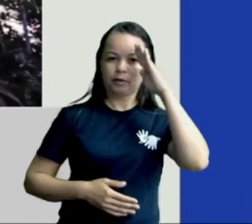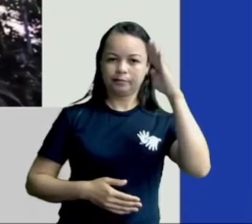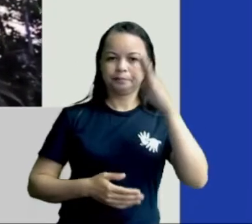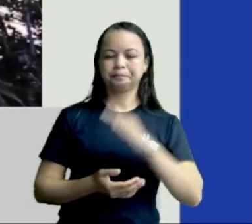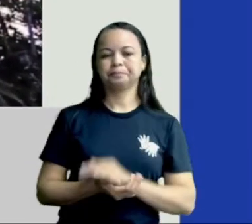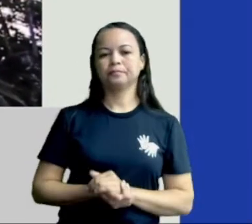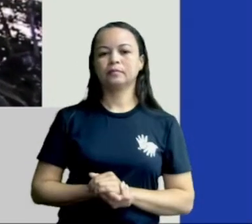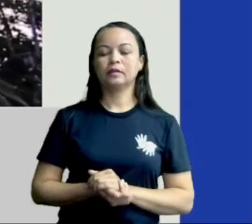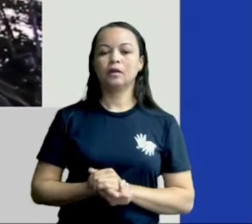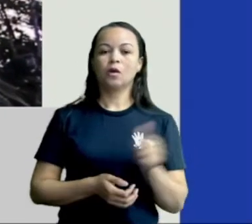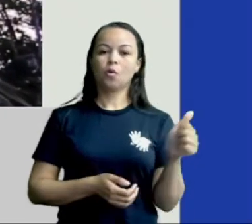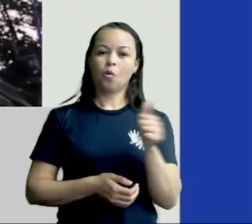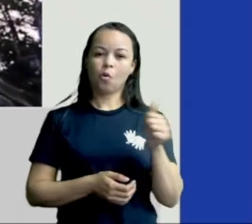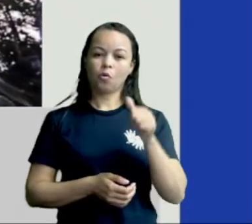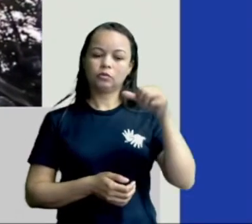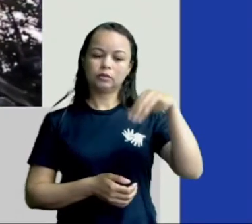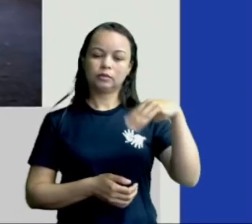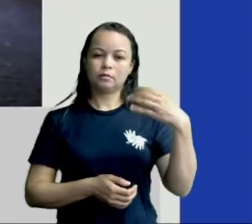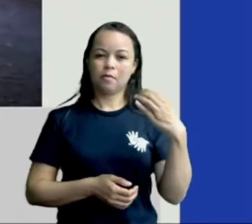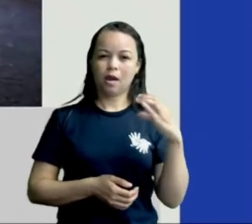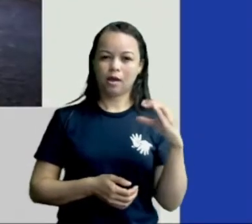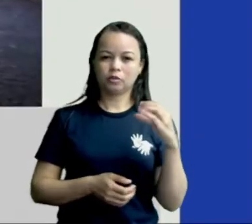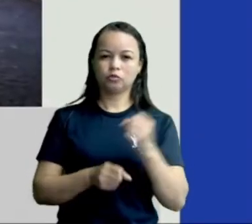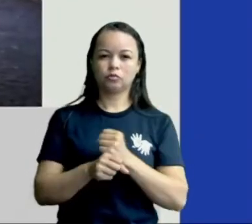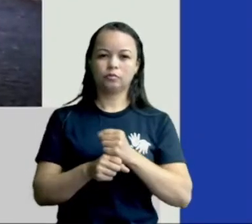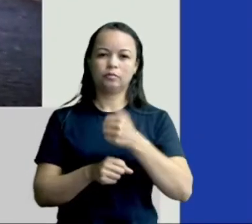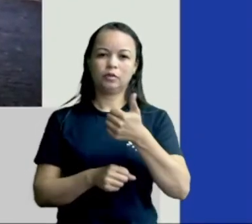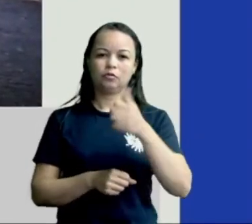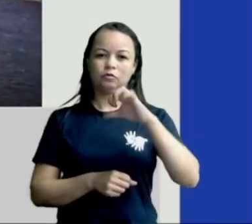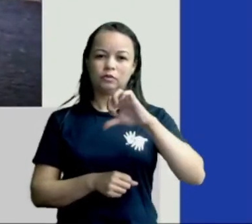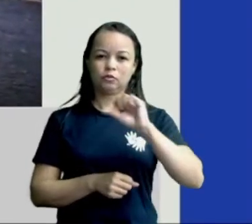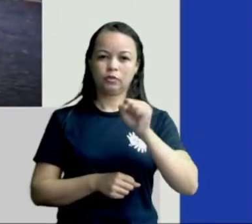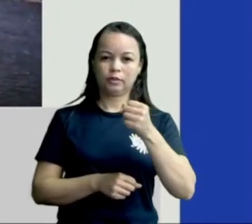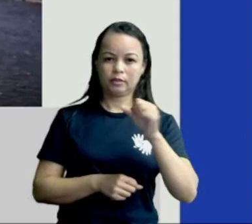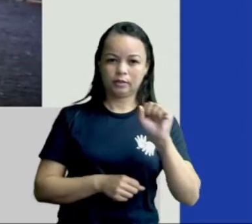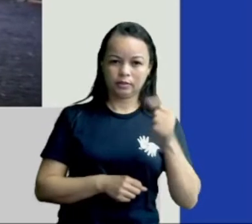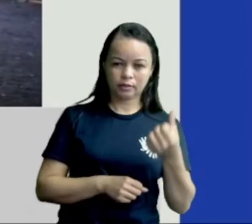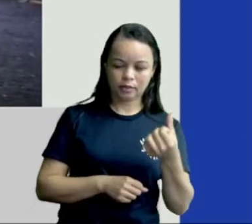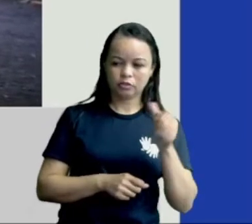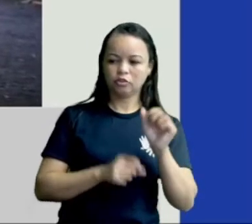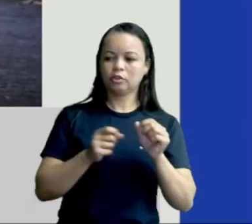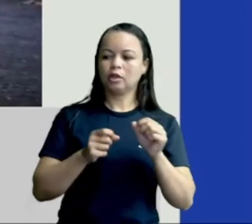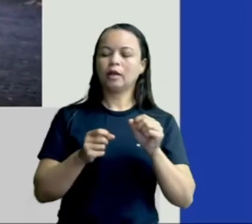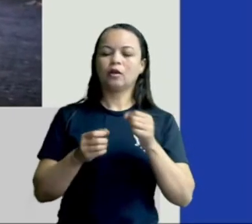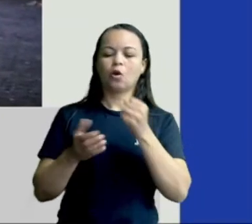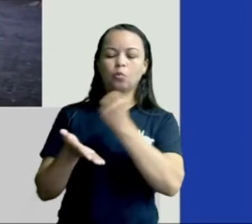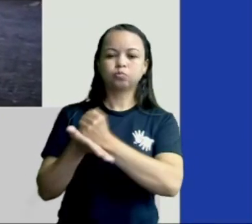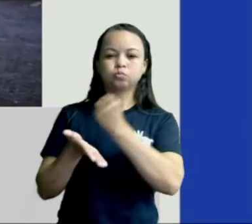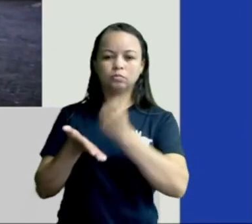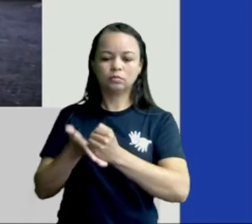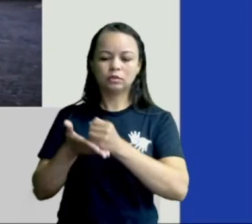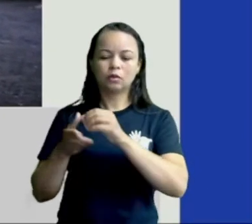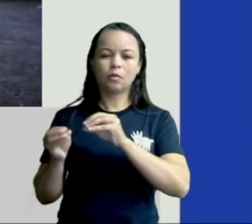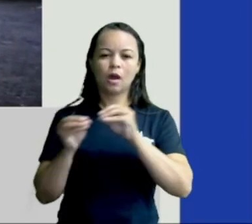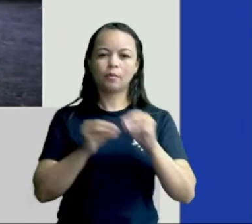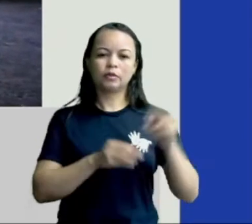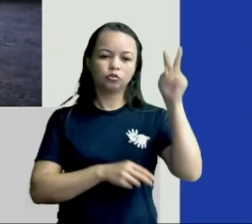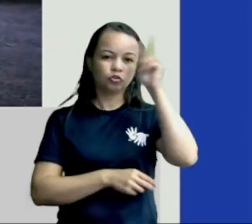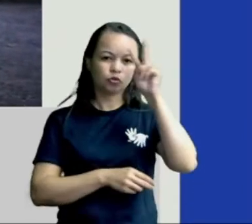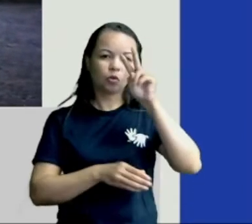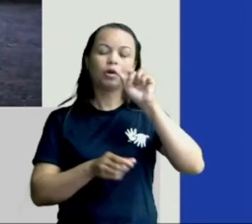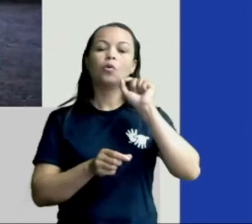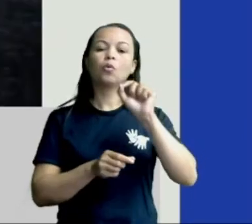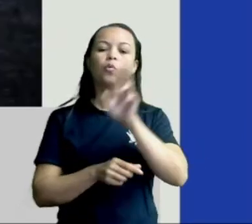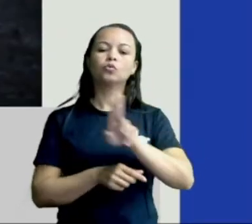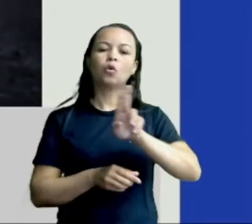Em 11 de março de 1986, o governo estadual homologou o tombamento do sítio histórico Monte